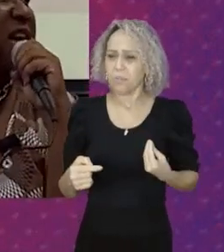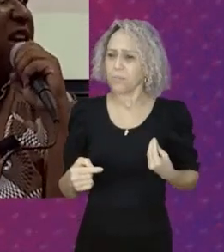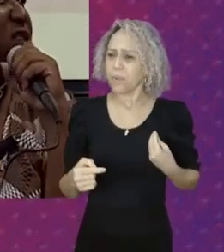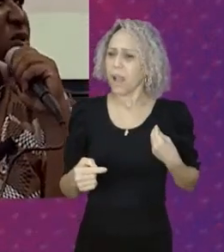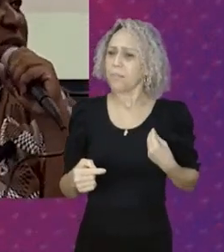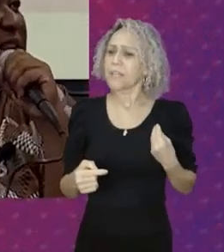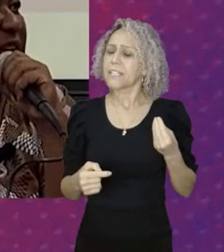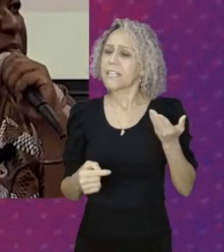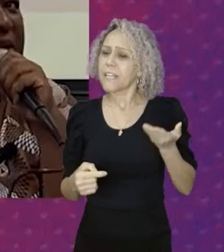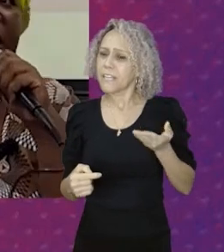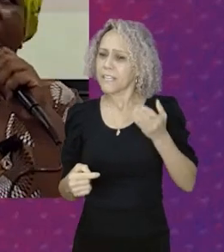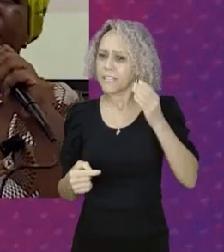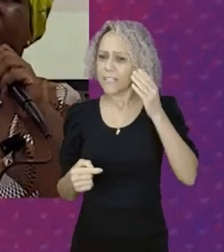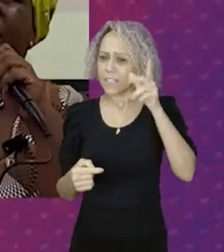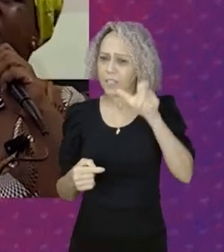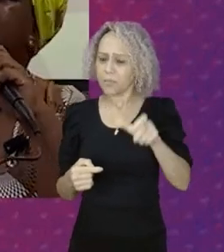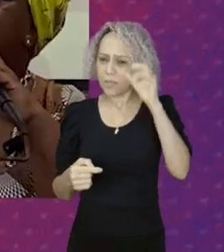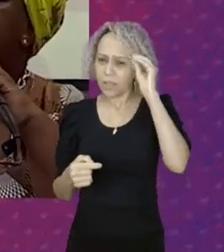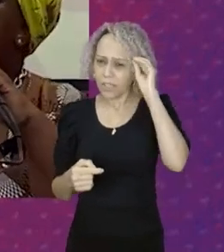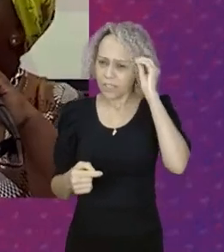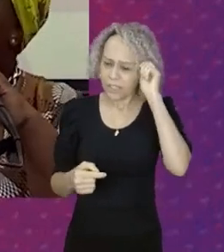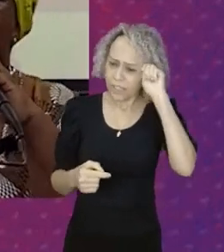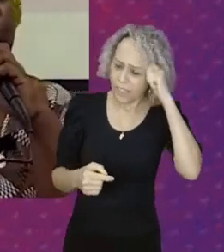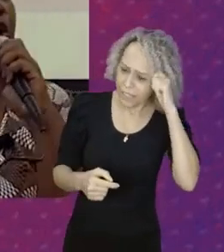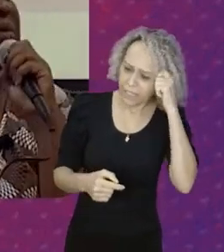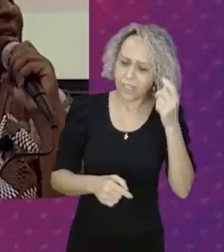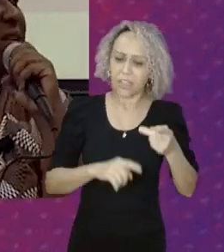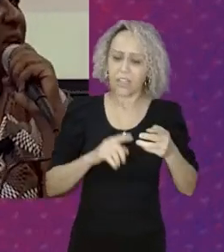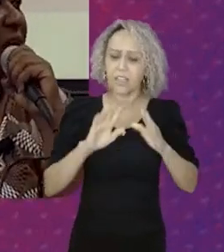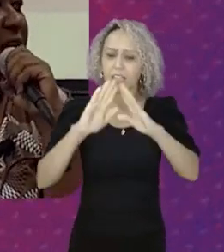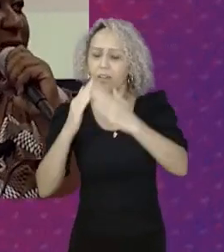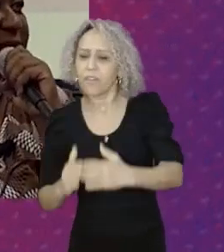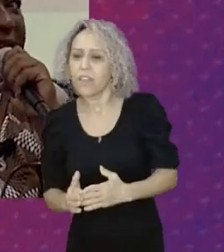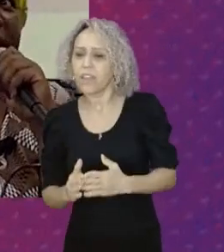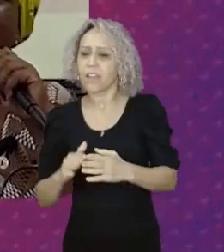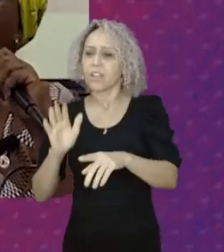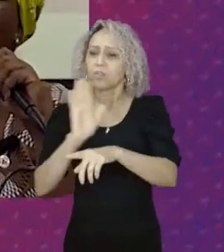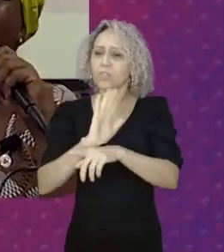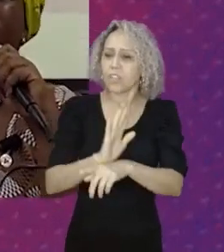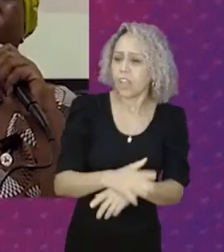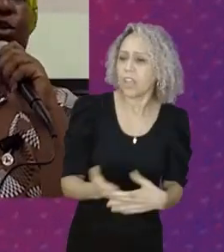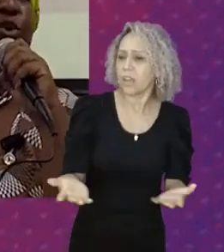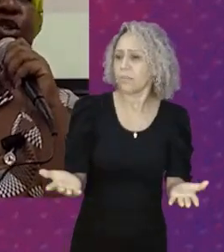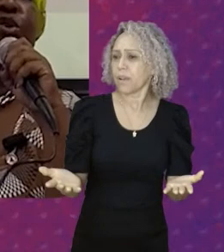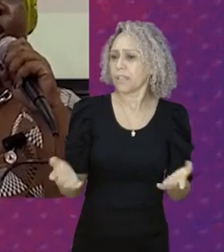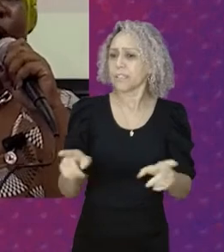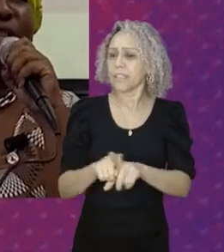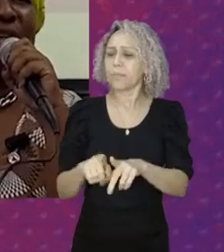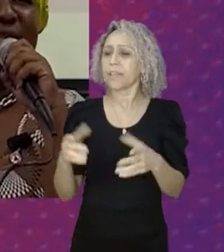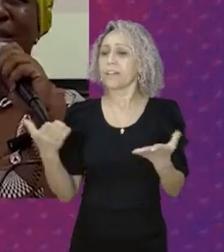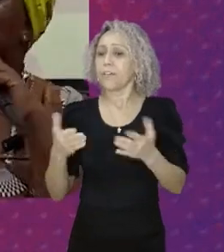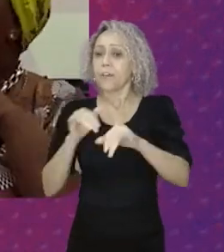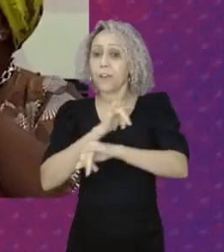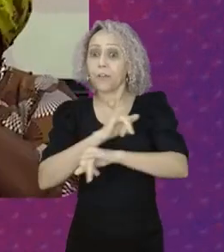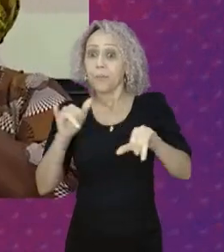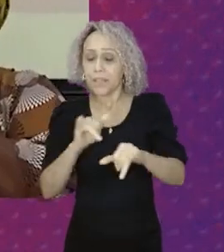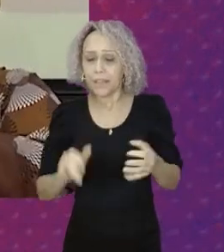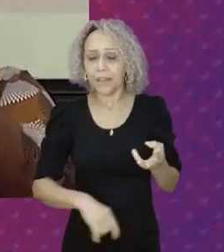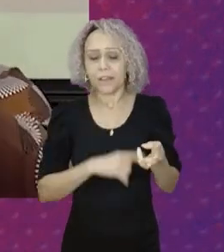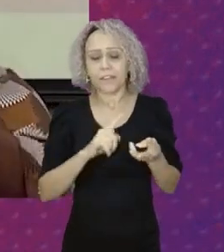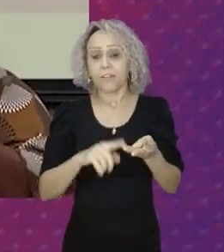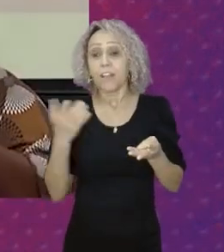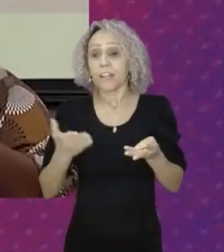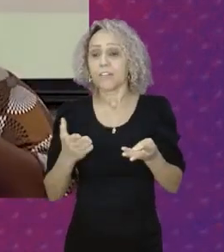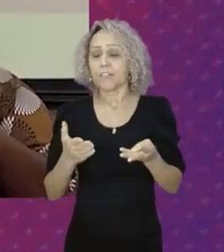presença negra nos cinemas, a presença negra nos comerciais, e agora a gente discute cotas